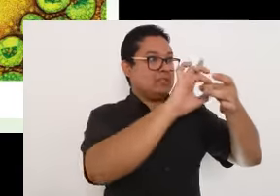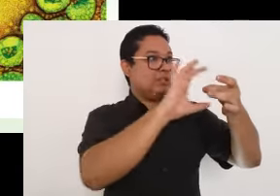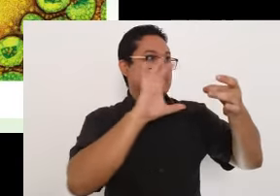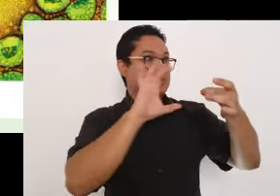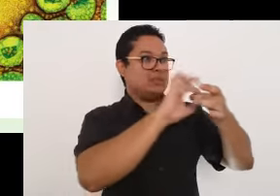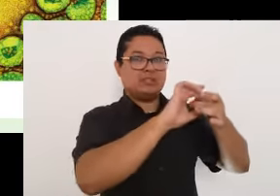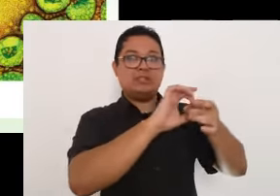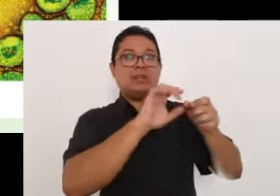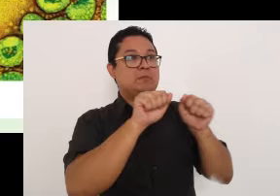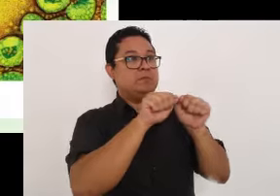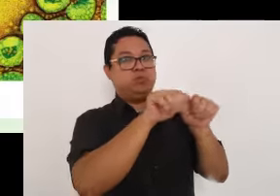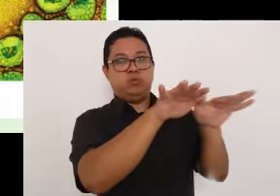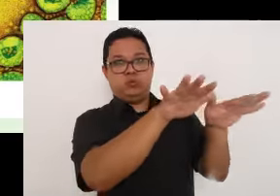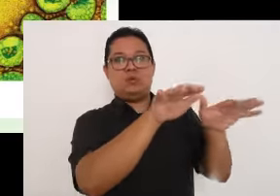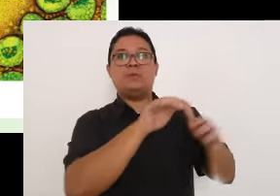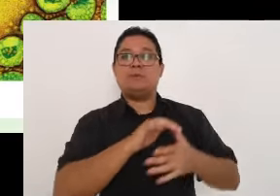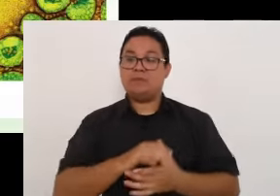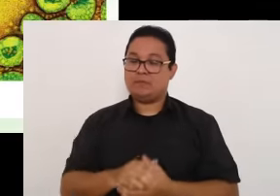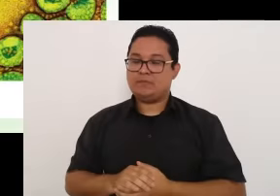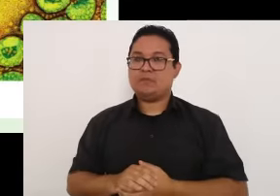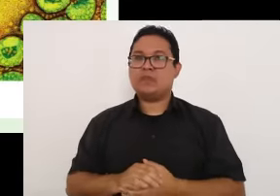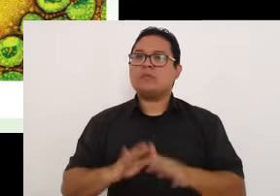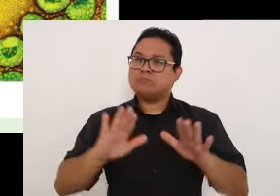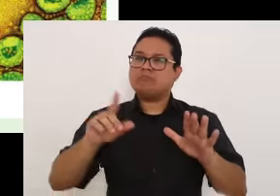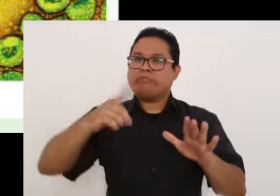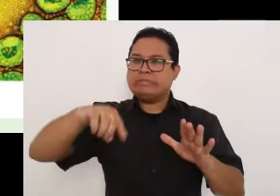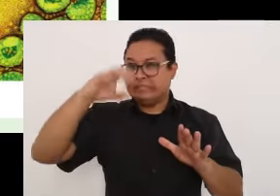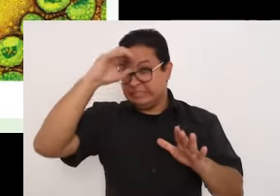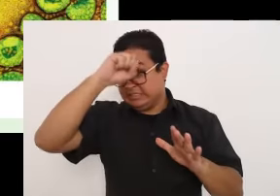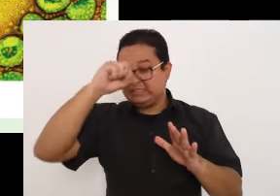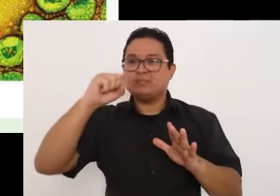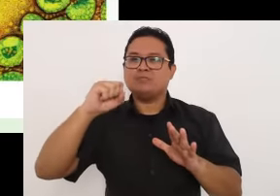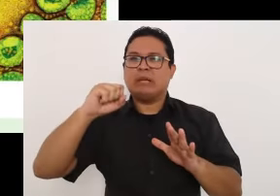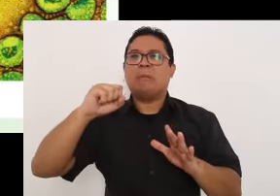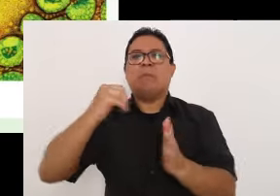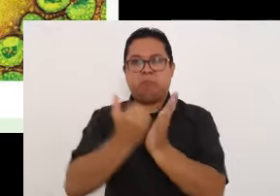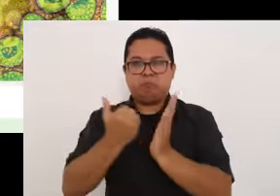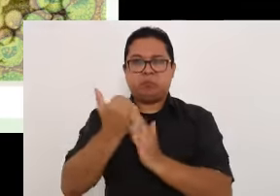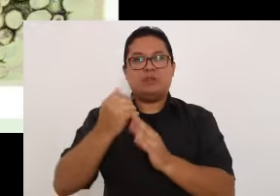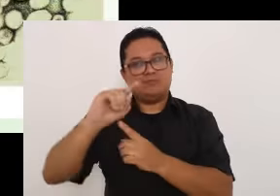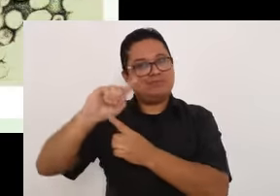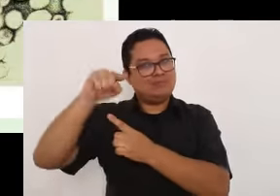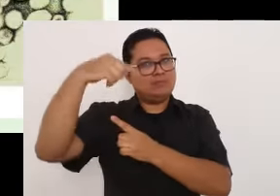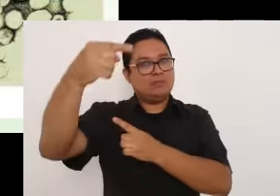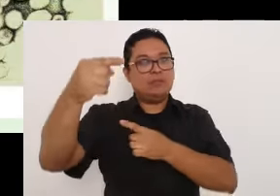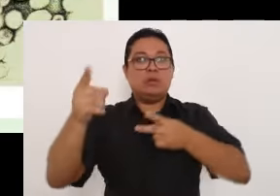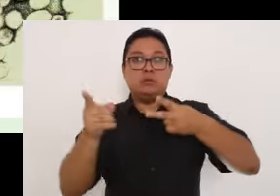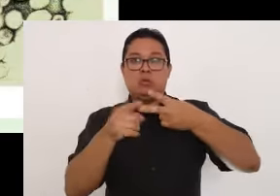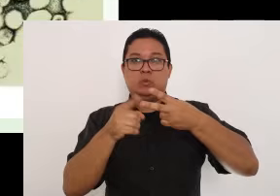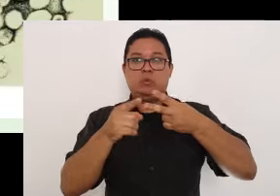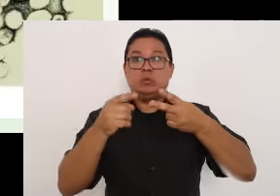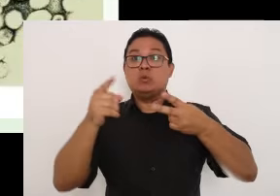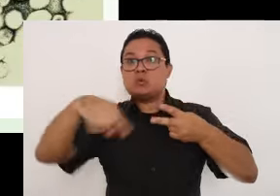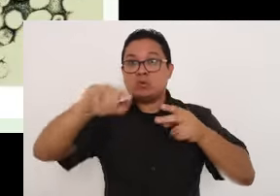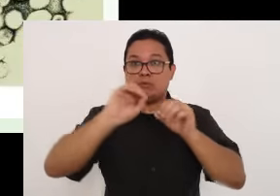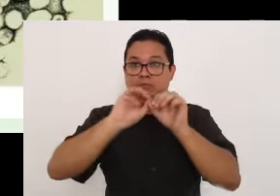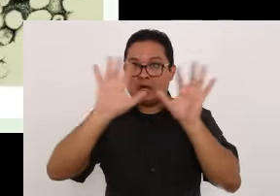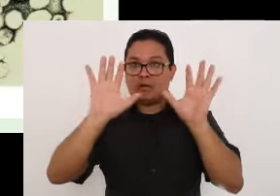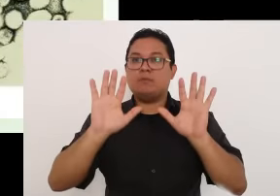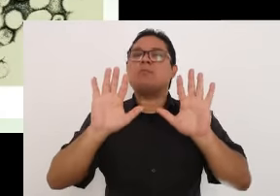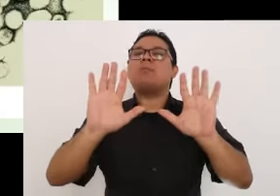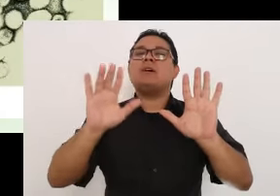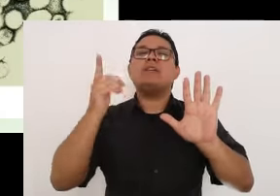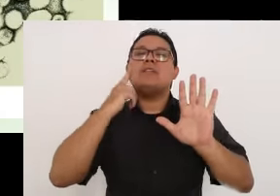célula e infectar. Mas isso a gente vai falar na próxima aulinha. Outro exemplo, olha